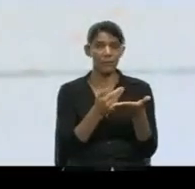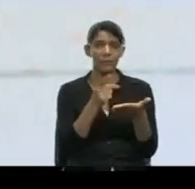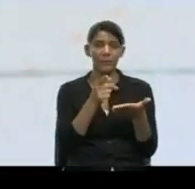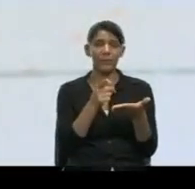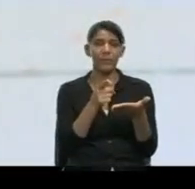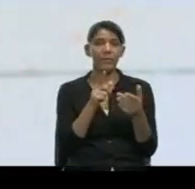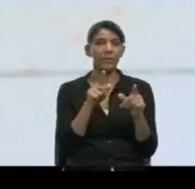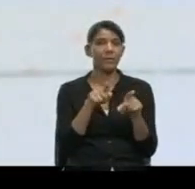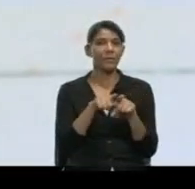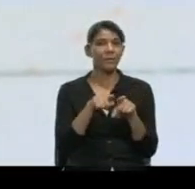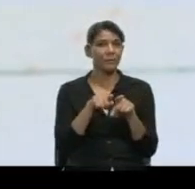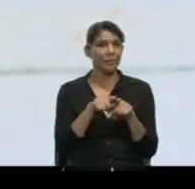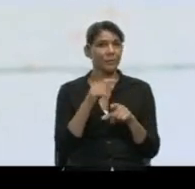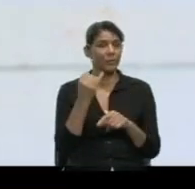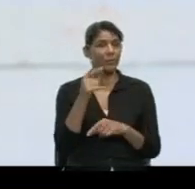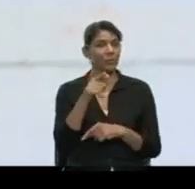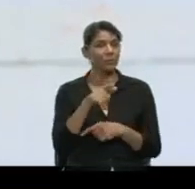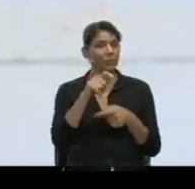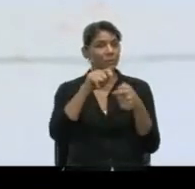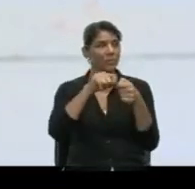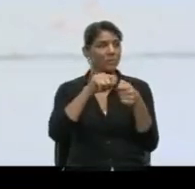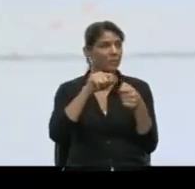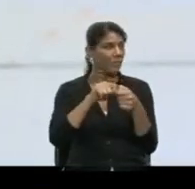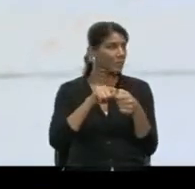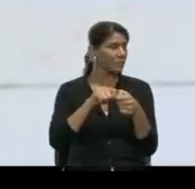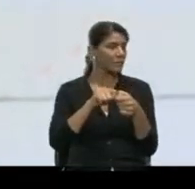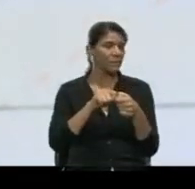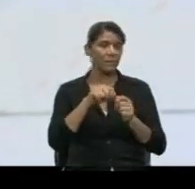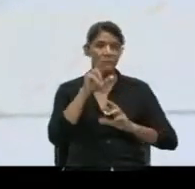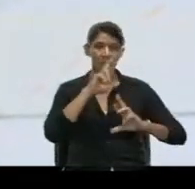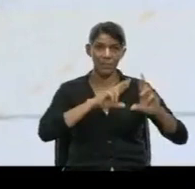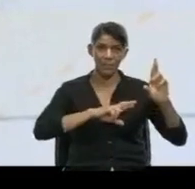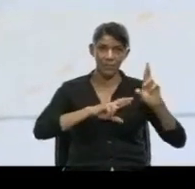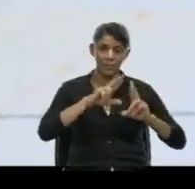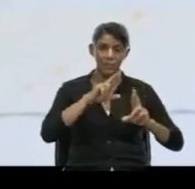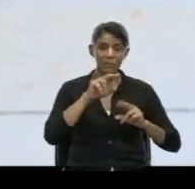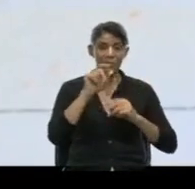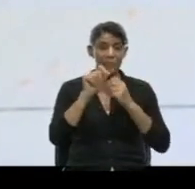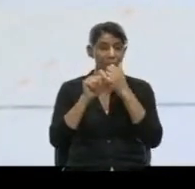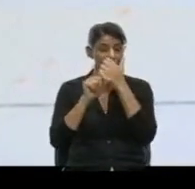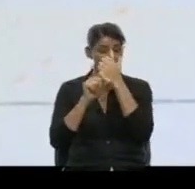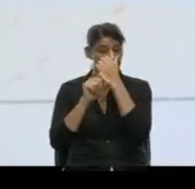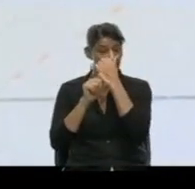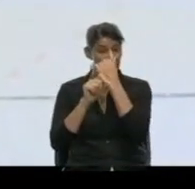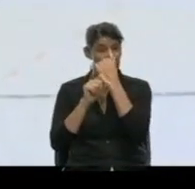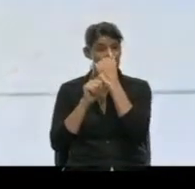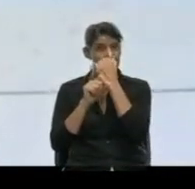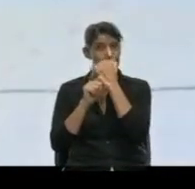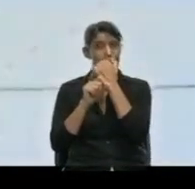aqui também é muito importante que você faça a verificação